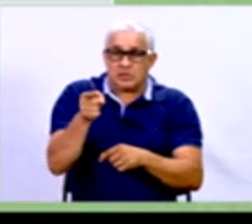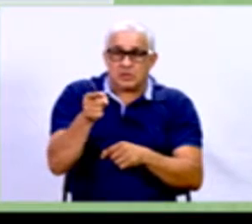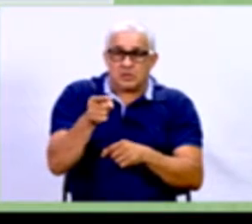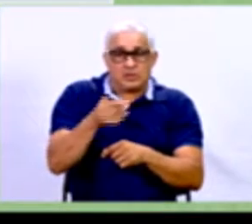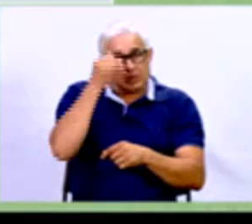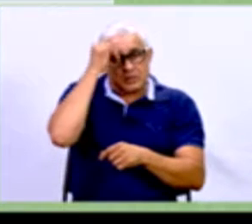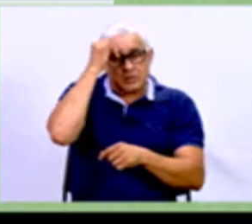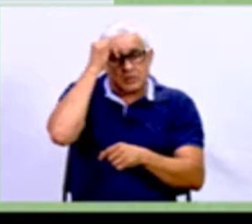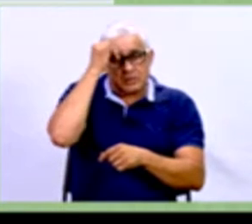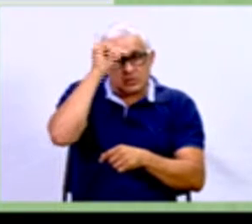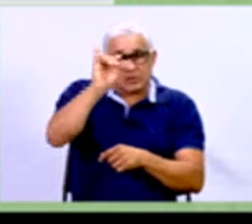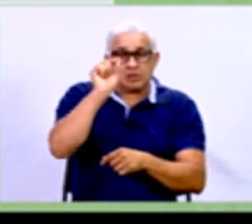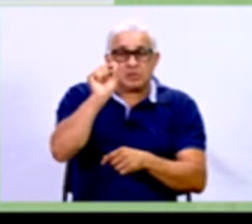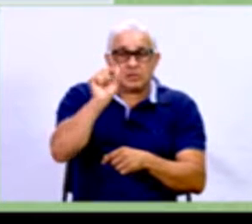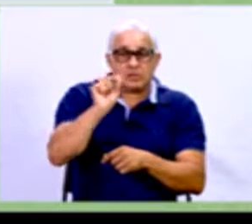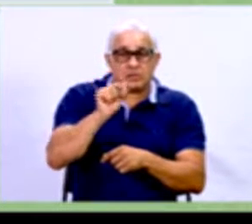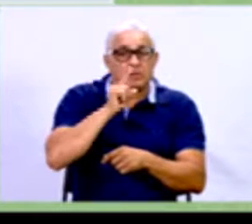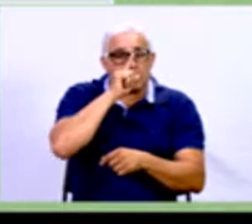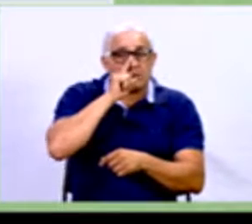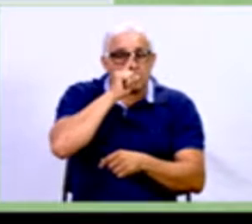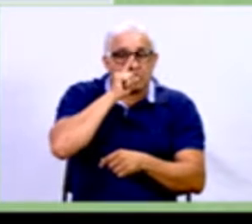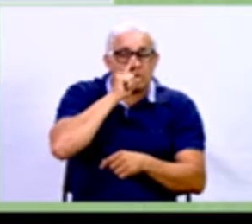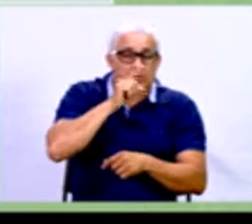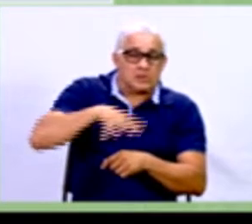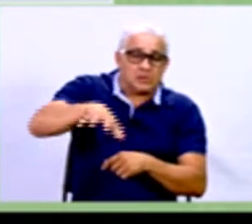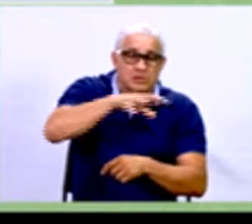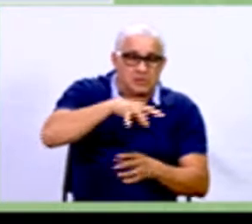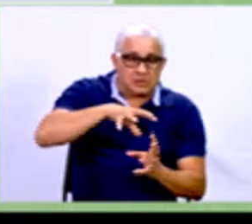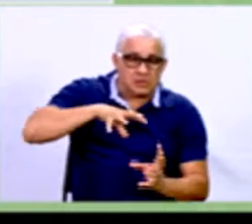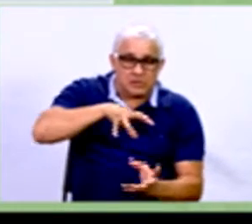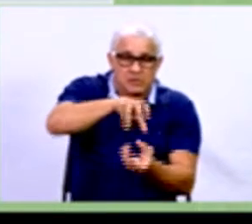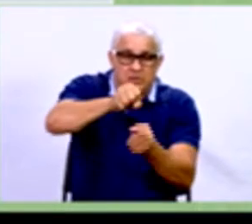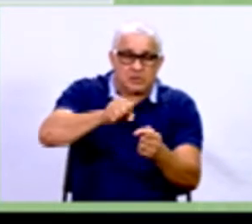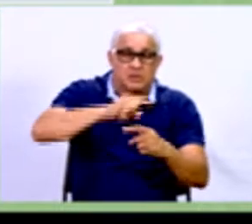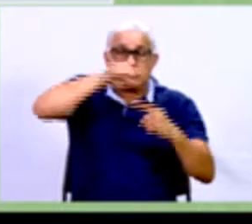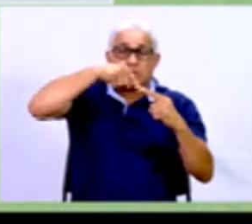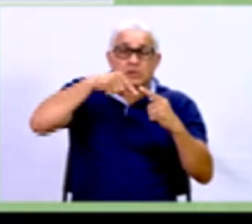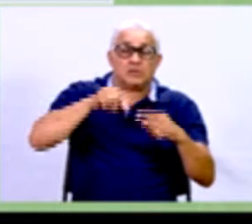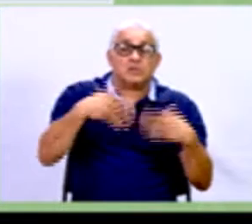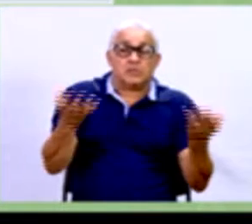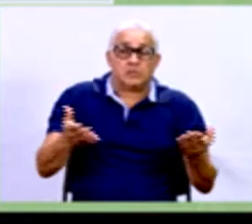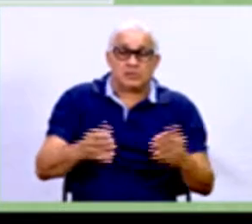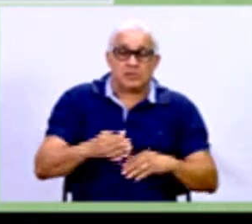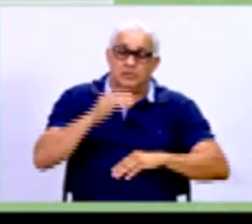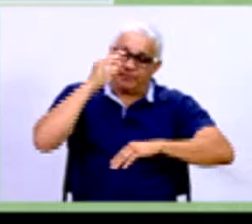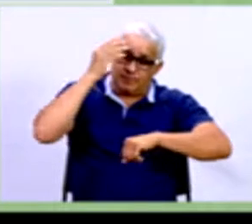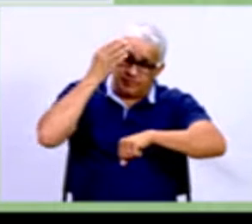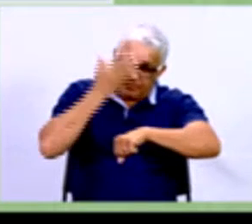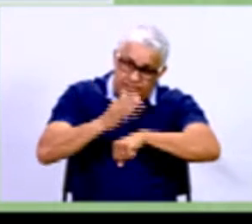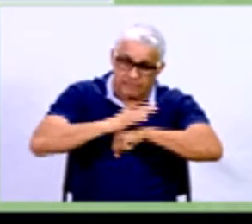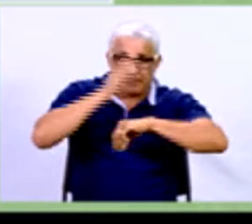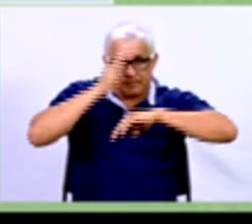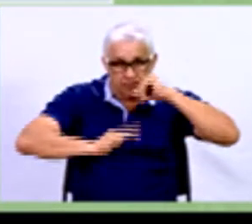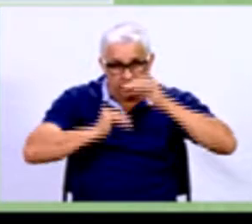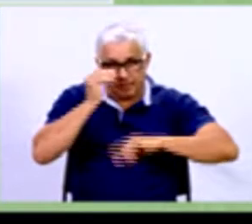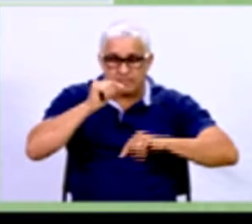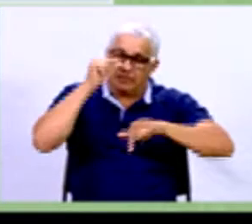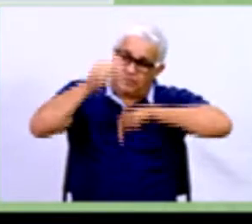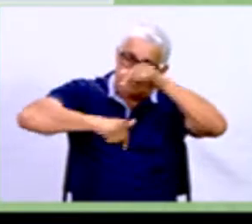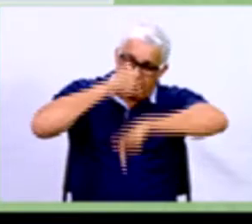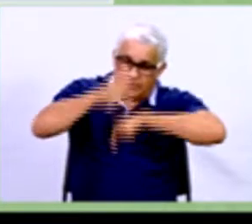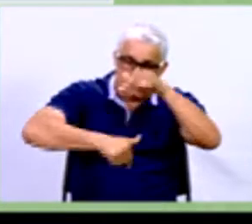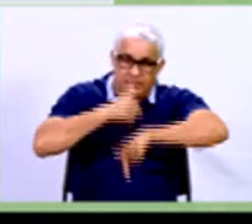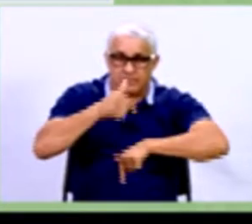prevenção dos riscos ambientais. Qual que é o objetivo? É capacitar os nossos servidores, os nossos